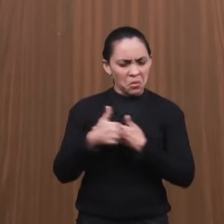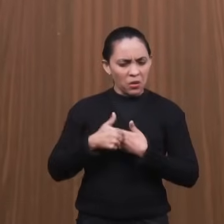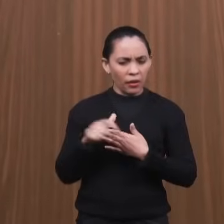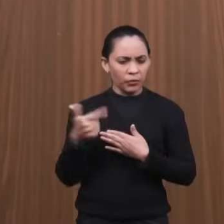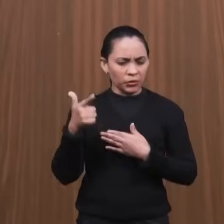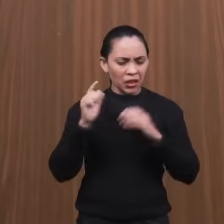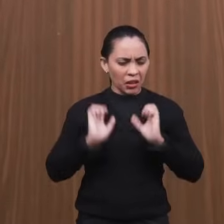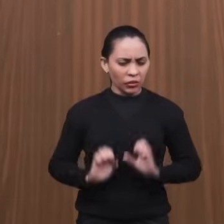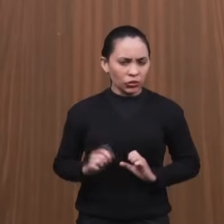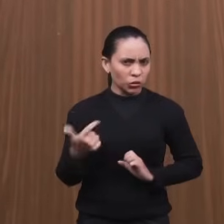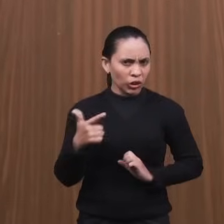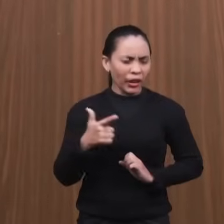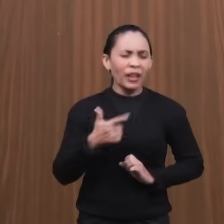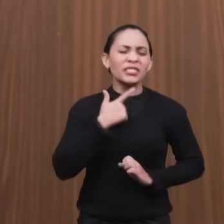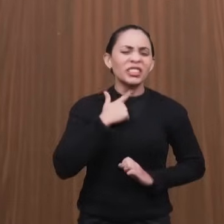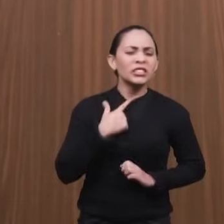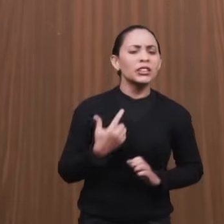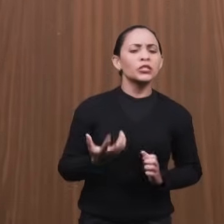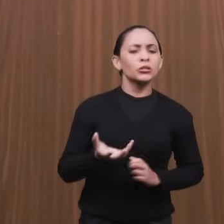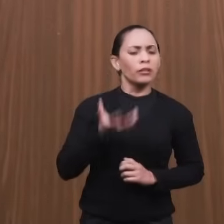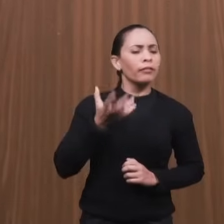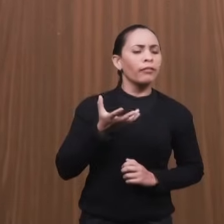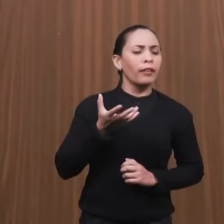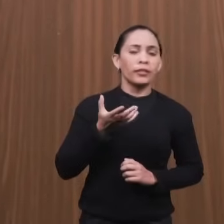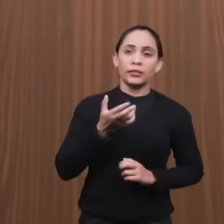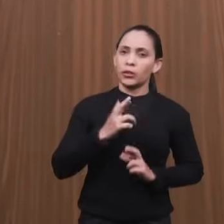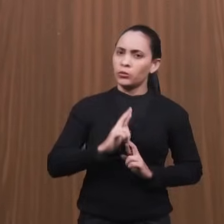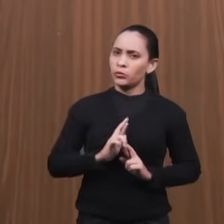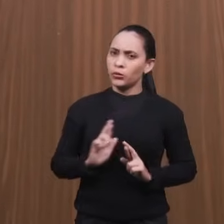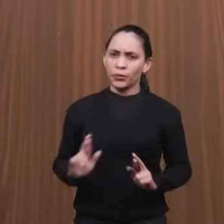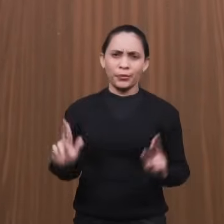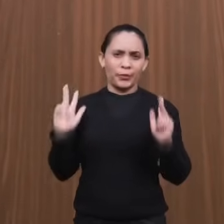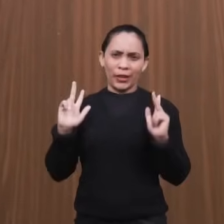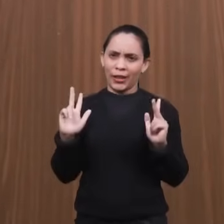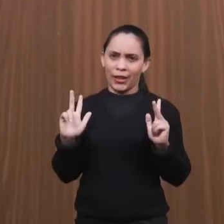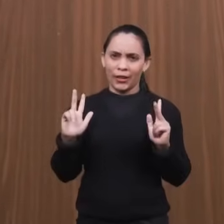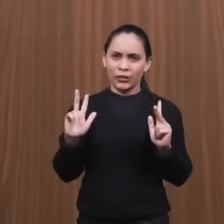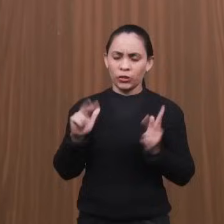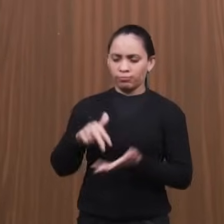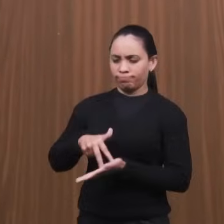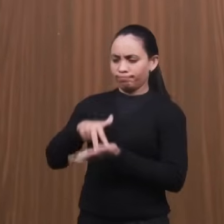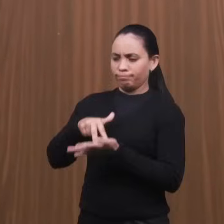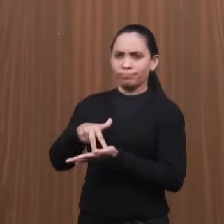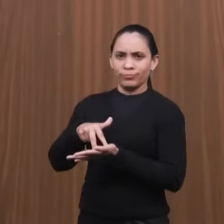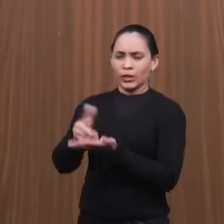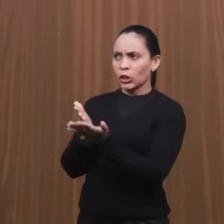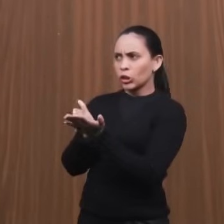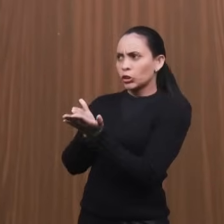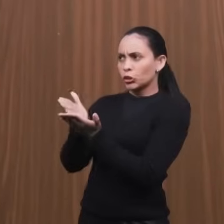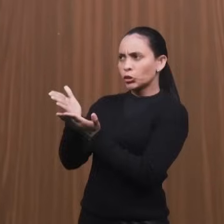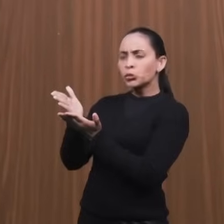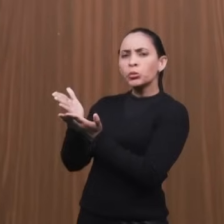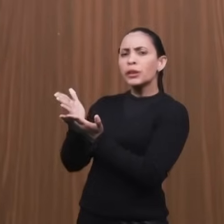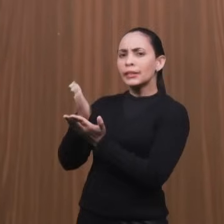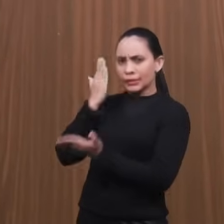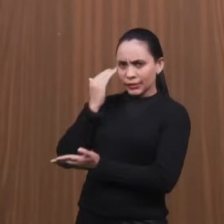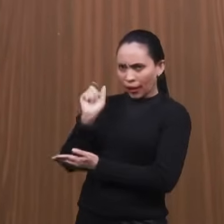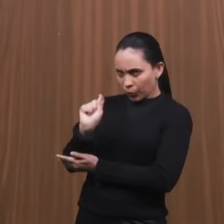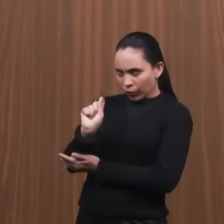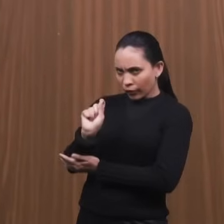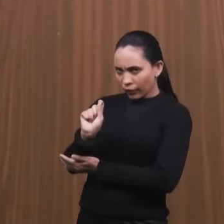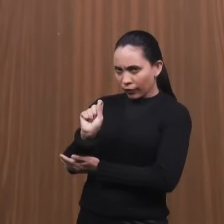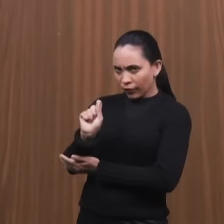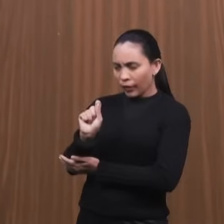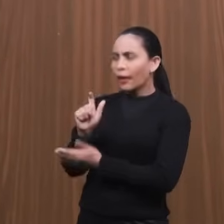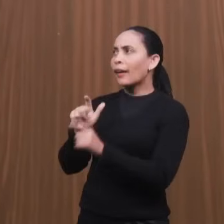referências, fazendo aquilo que querem, muito pelo contrário. O que mantém a igreja no seu rumo, sabe qual é? Sabe o que é? É